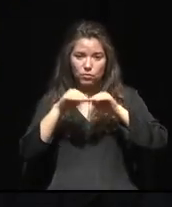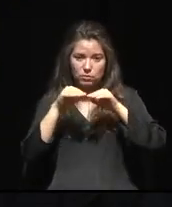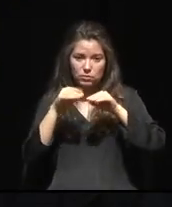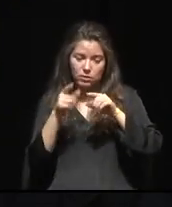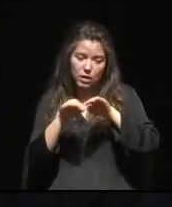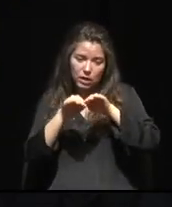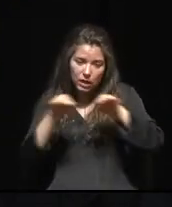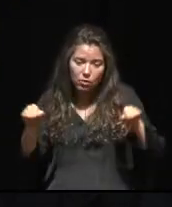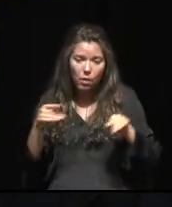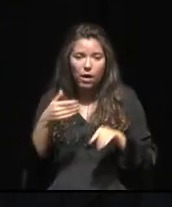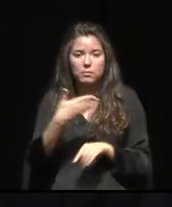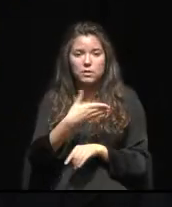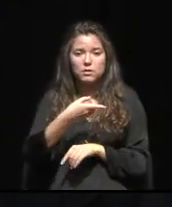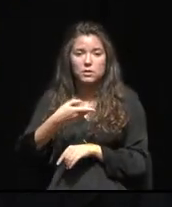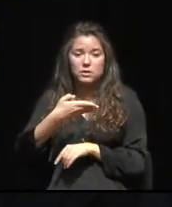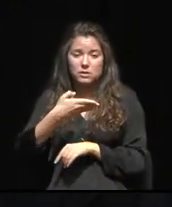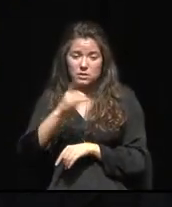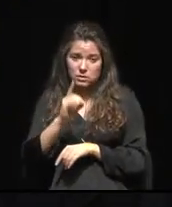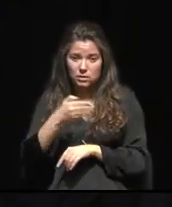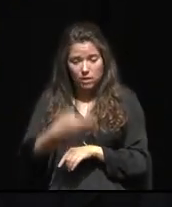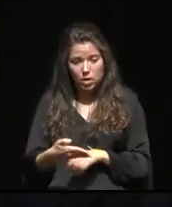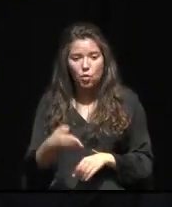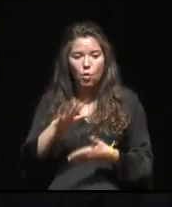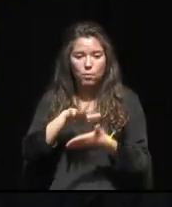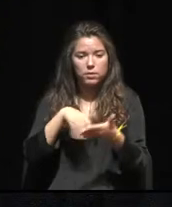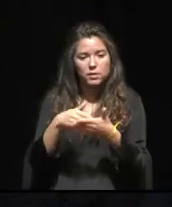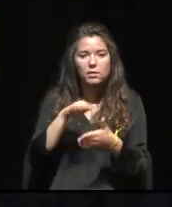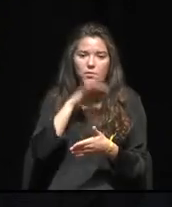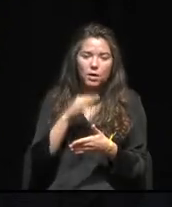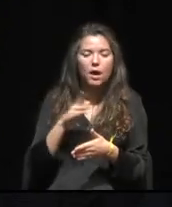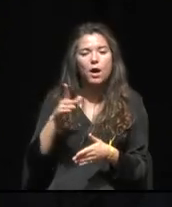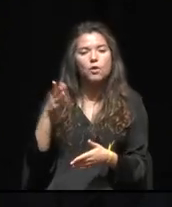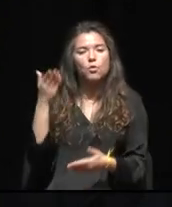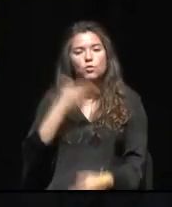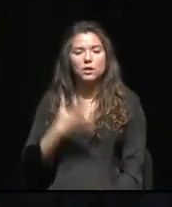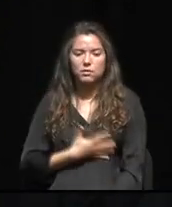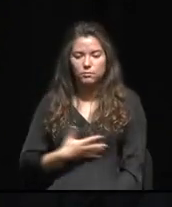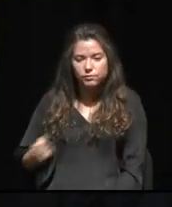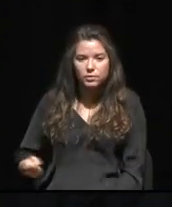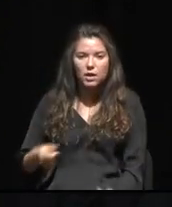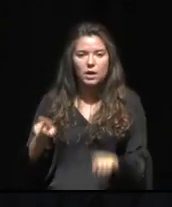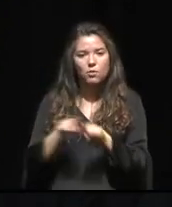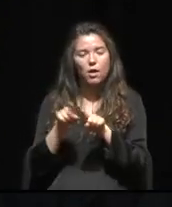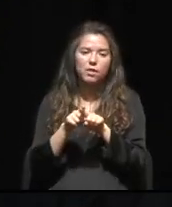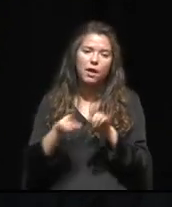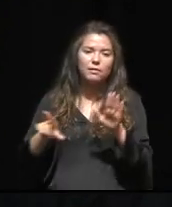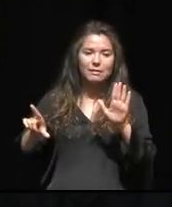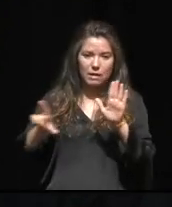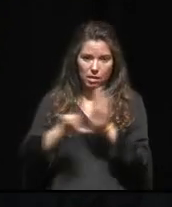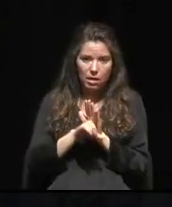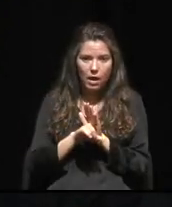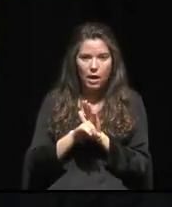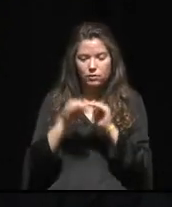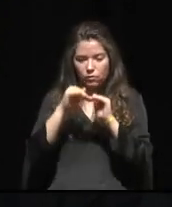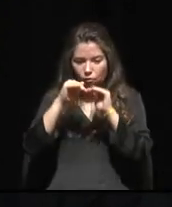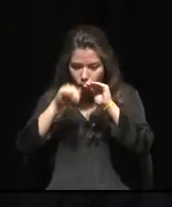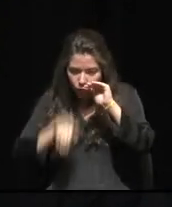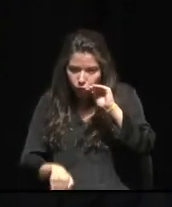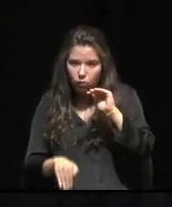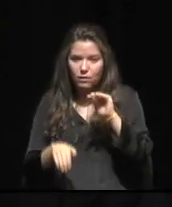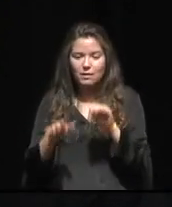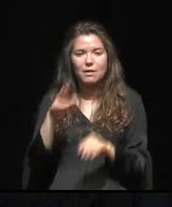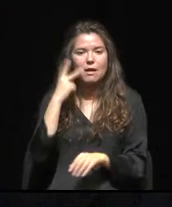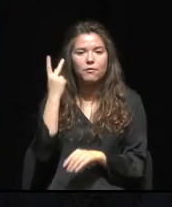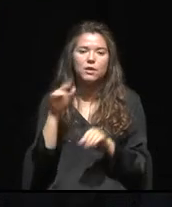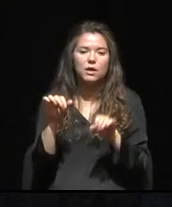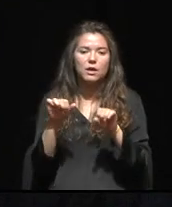1951 o direito ao planeamento familiar o direito ao aborto e o direito à igualdade perante a lei o estatuto jurídico de inferioridade das mulheres na vida